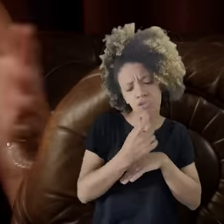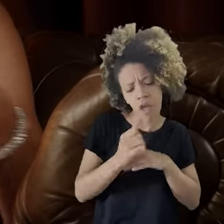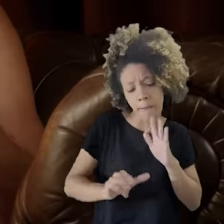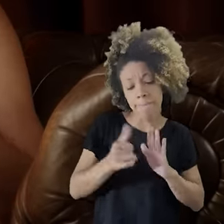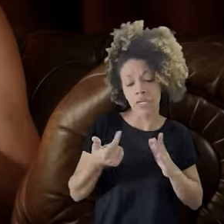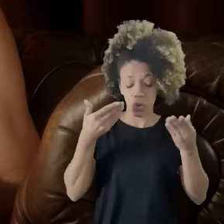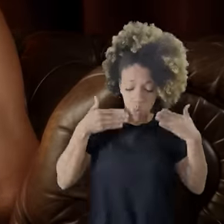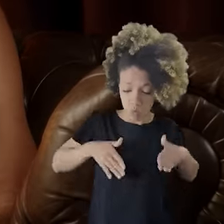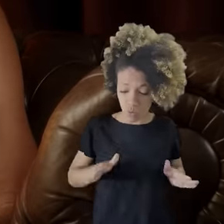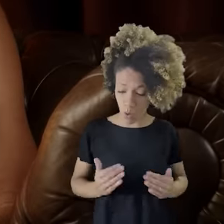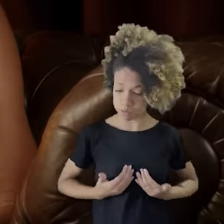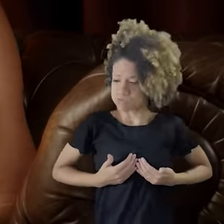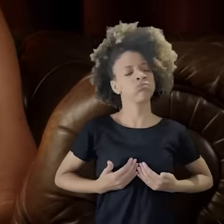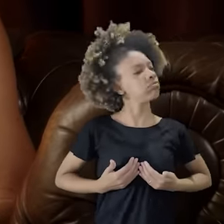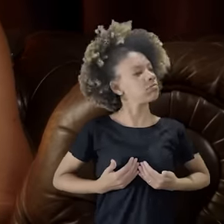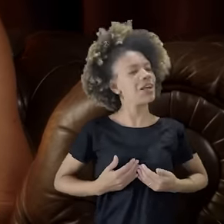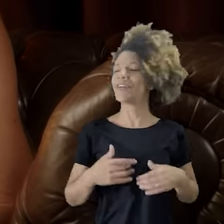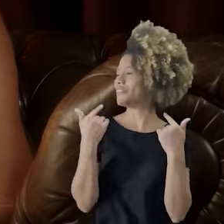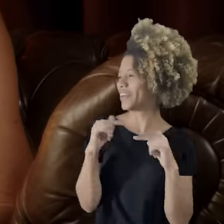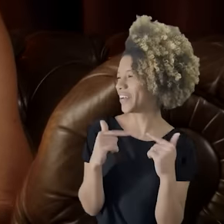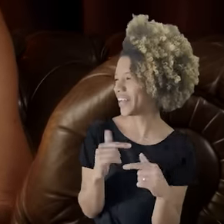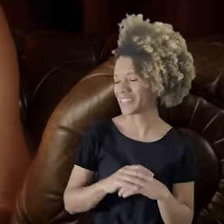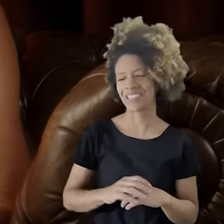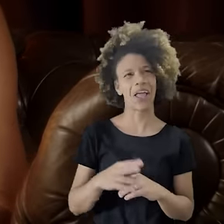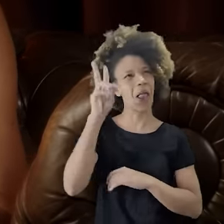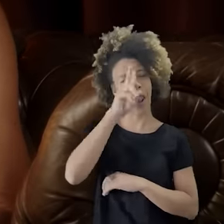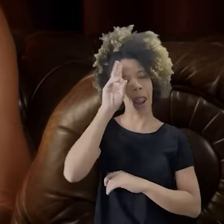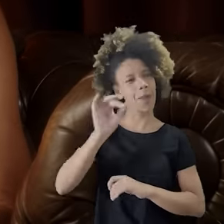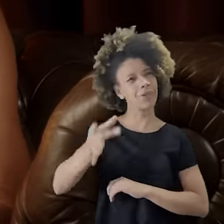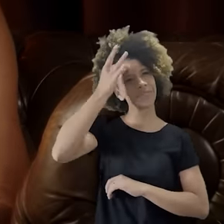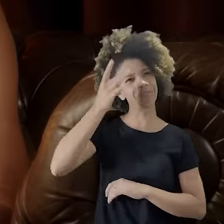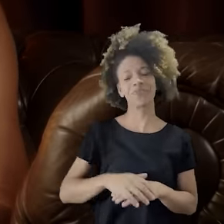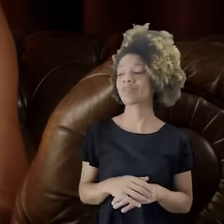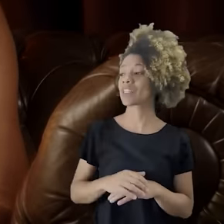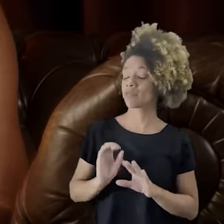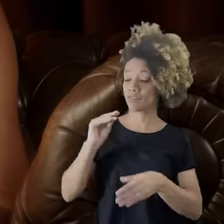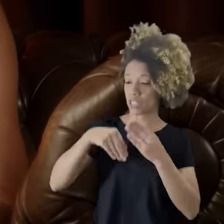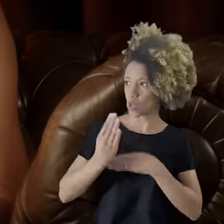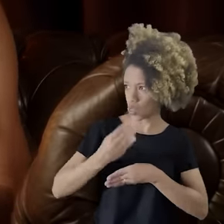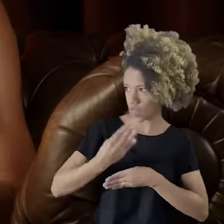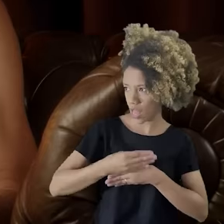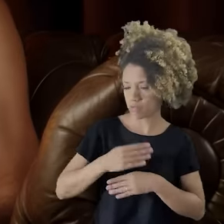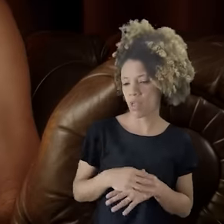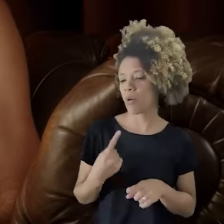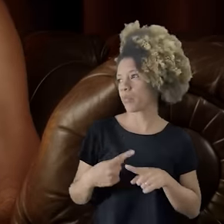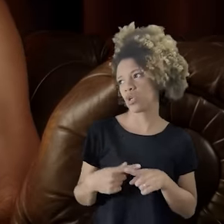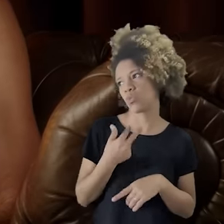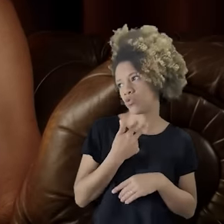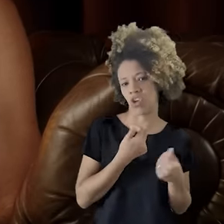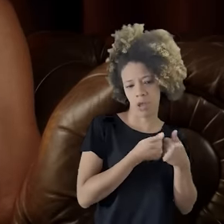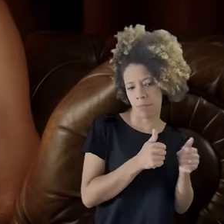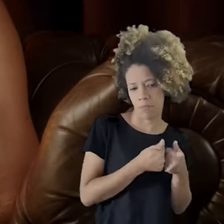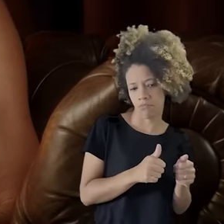de vermelho pela primeira vez quando eu coloquei meio implante e foi muito engraçado a cena que eu lembro até hoje ainda eu tava dentro do táxi né porque eu não podia pegar